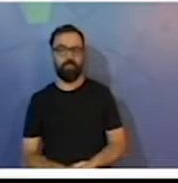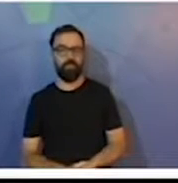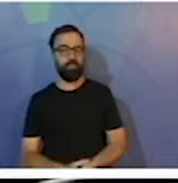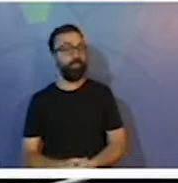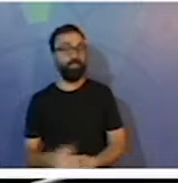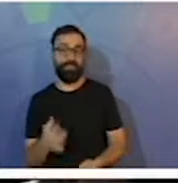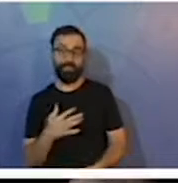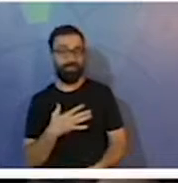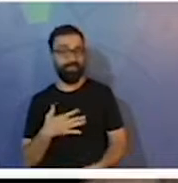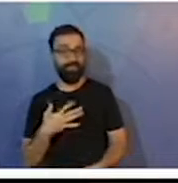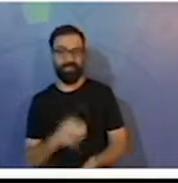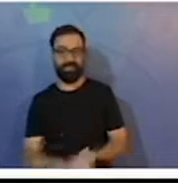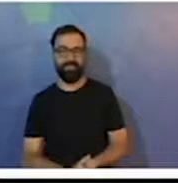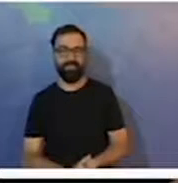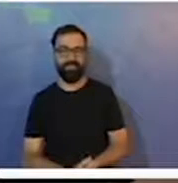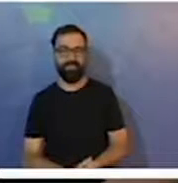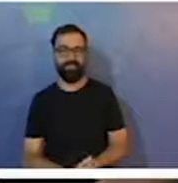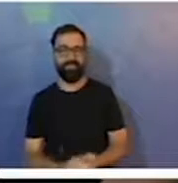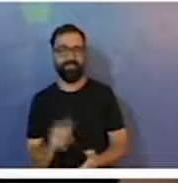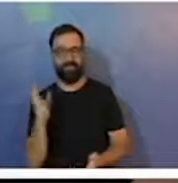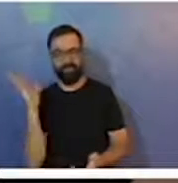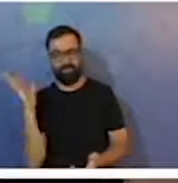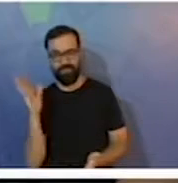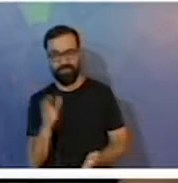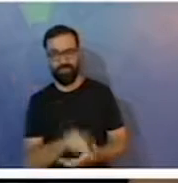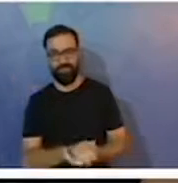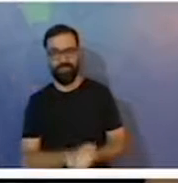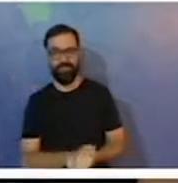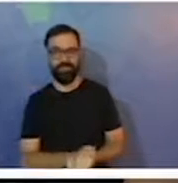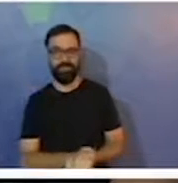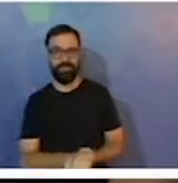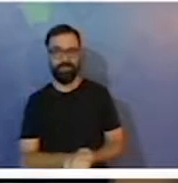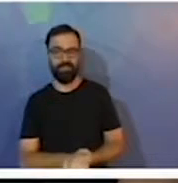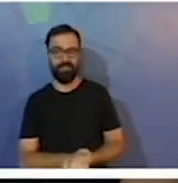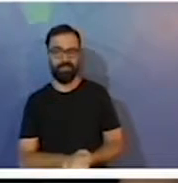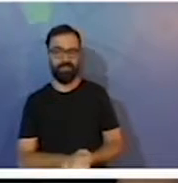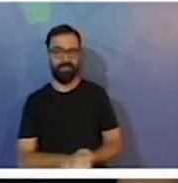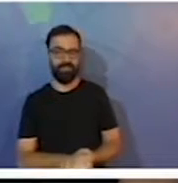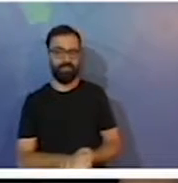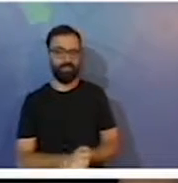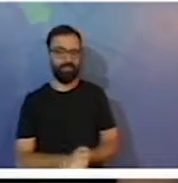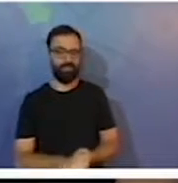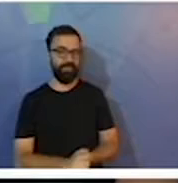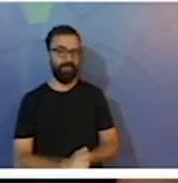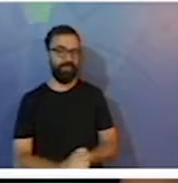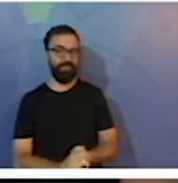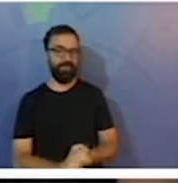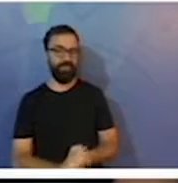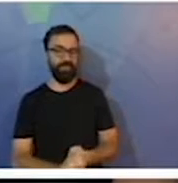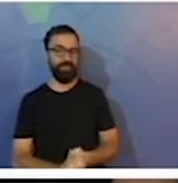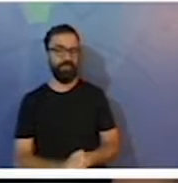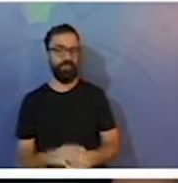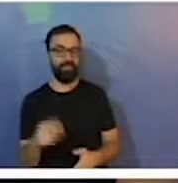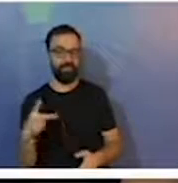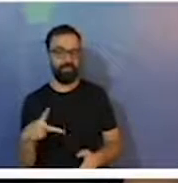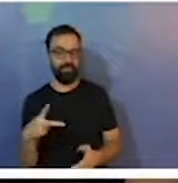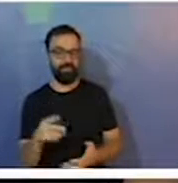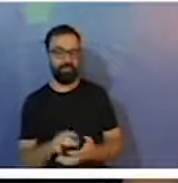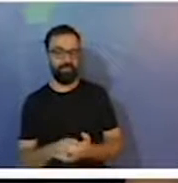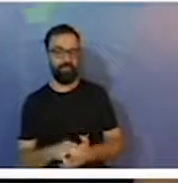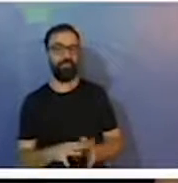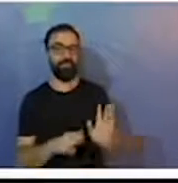adoro essa tem muito Capri a gente está dando uma dica aqui para resolver ó 2